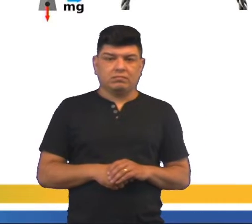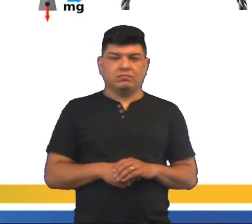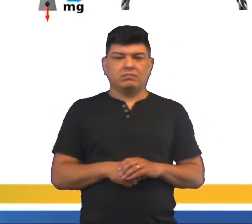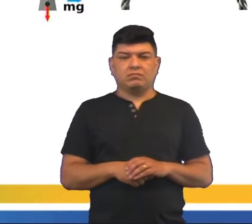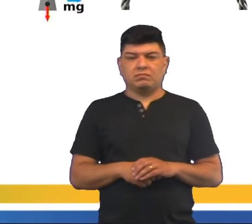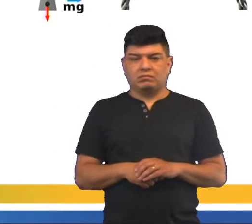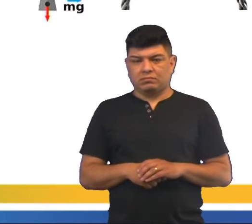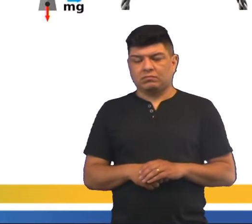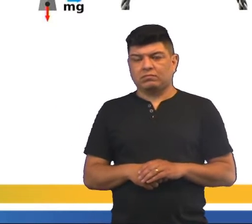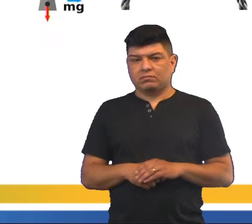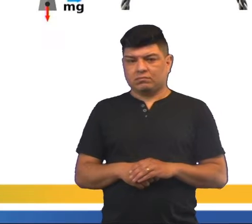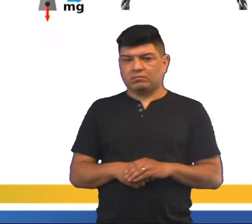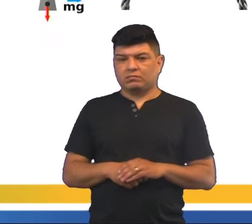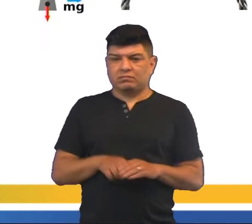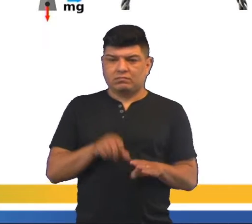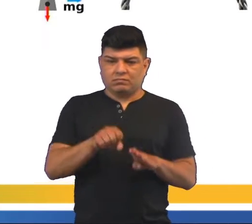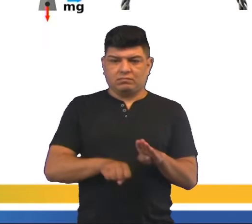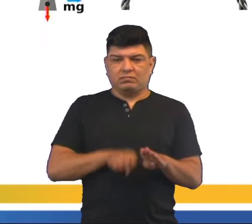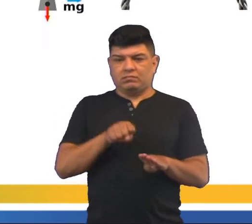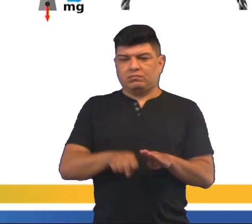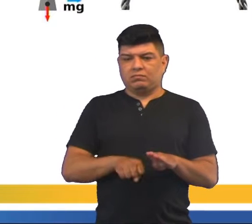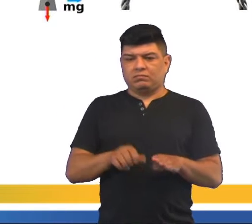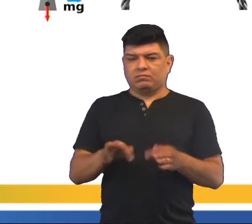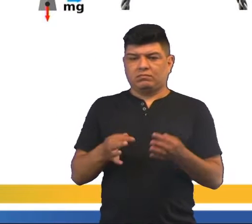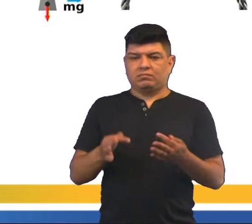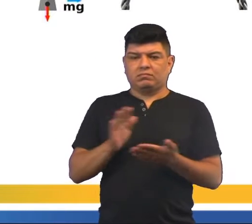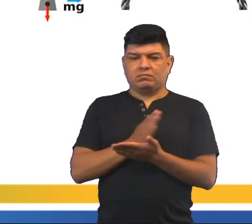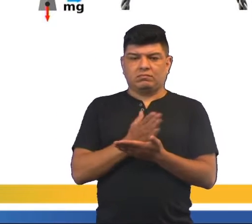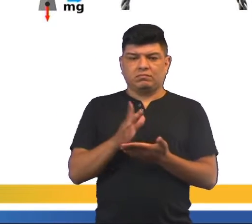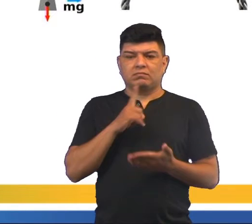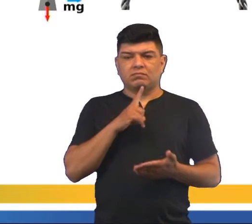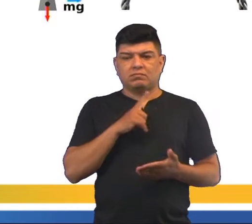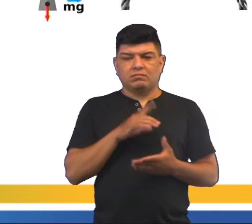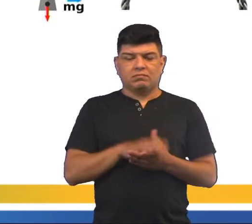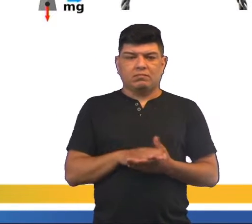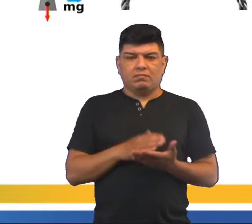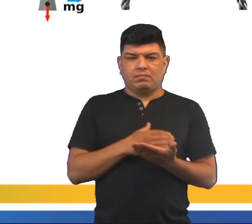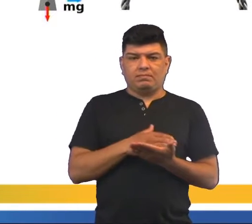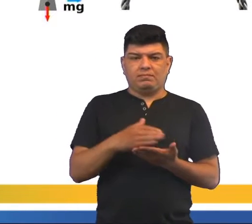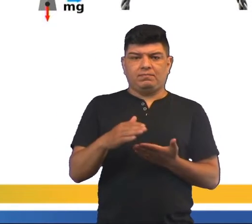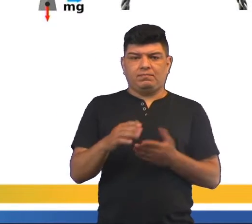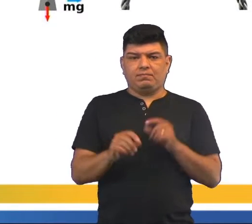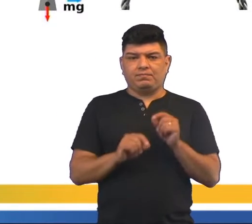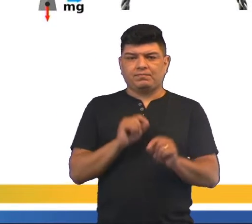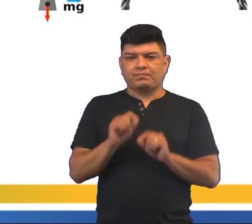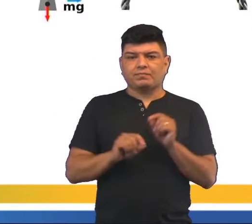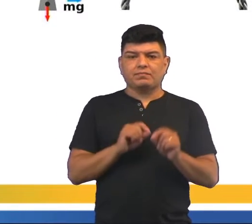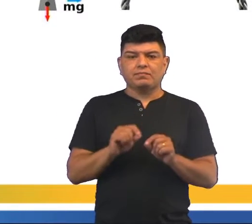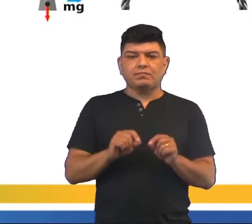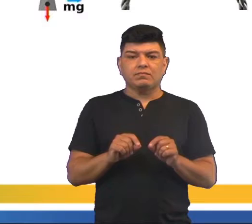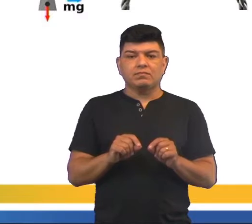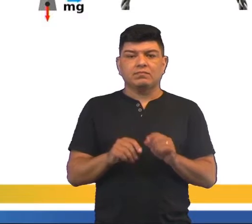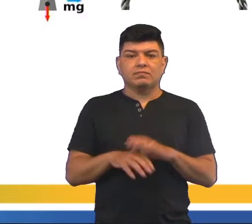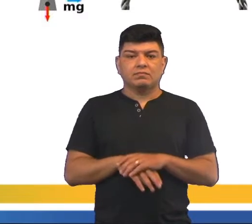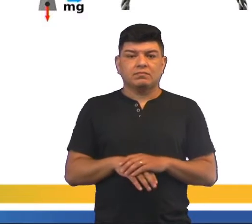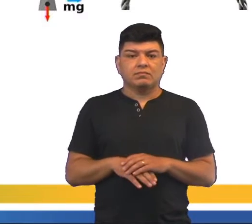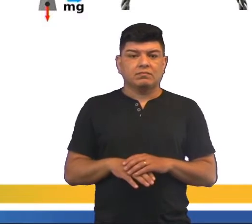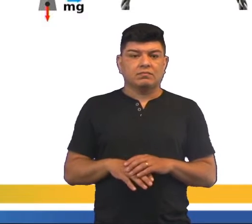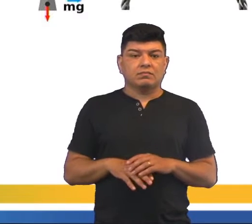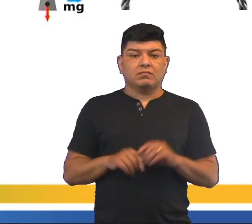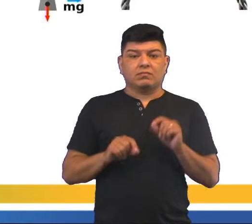e quando a gente fala das máquinas simples nós temos alguns tipos para começar nós vamos ver sobre as polícias